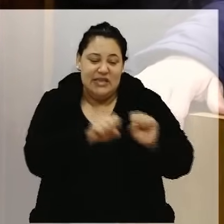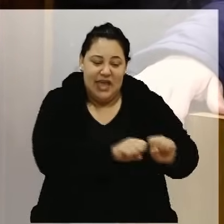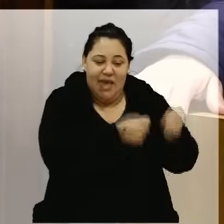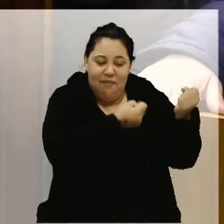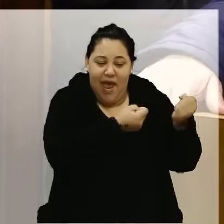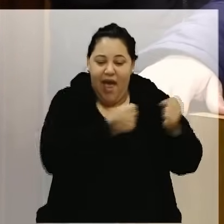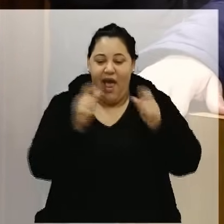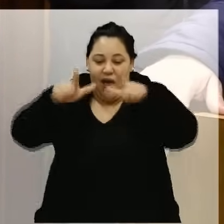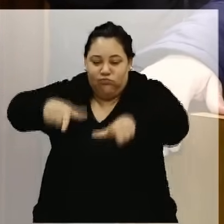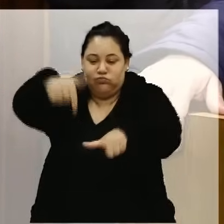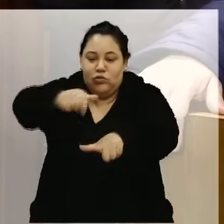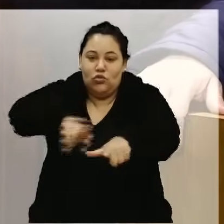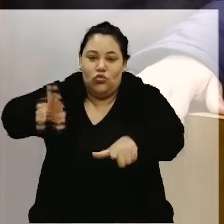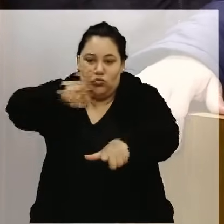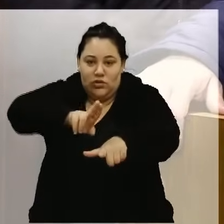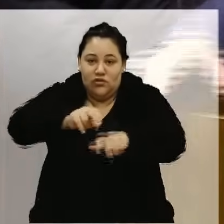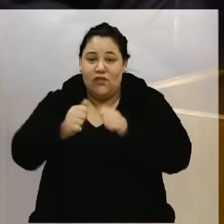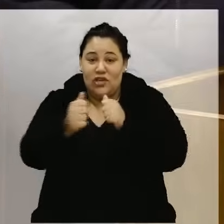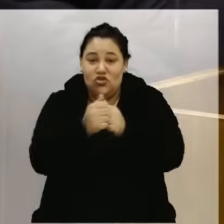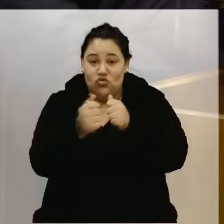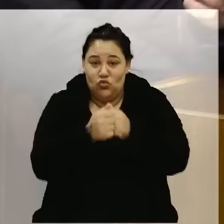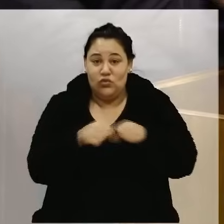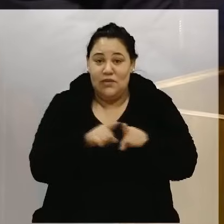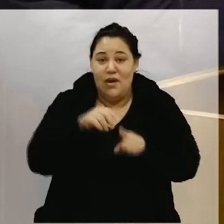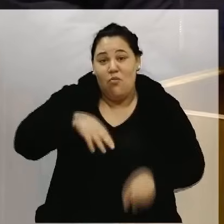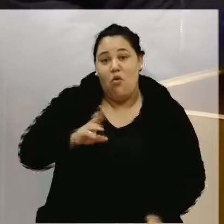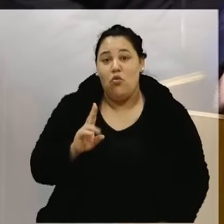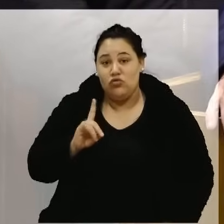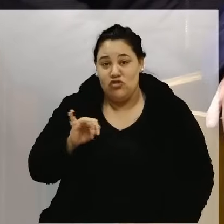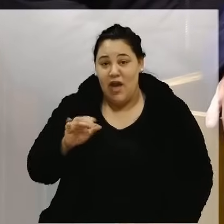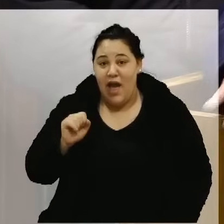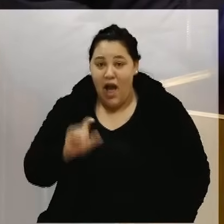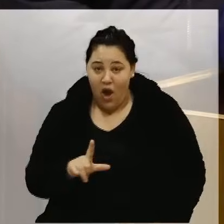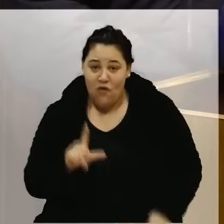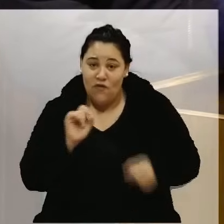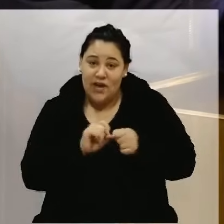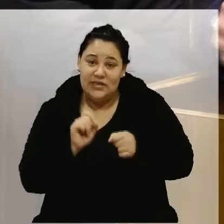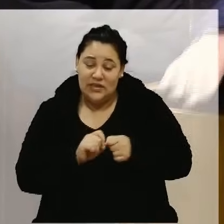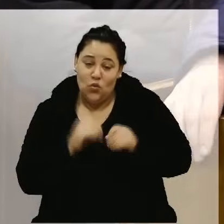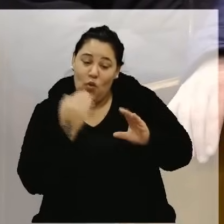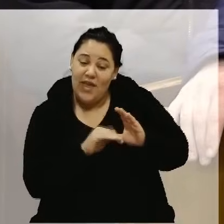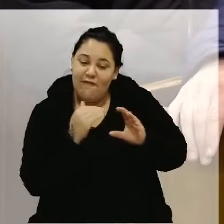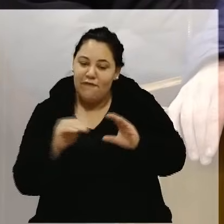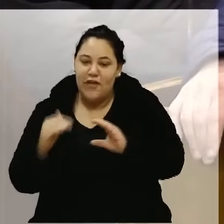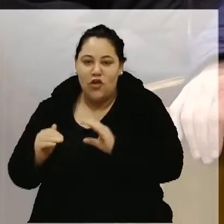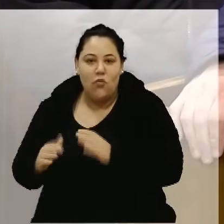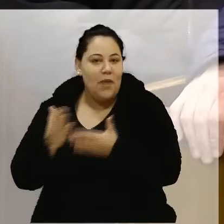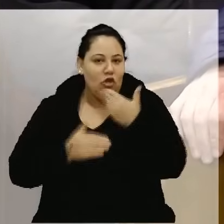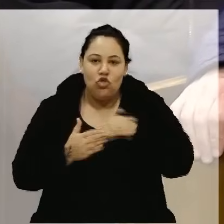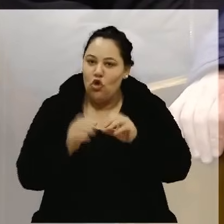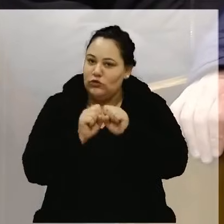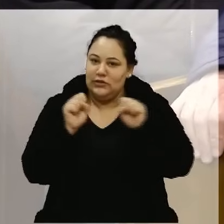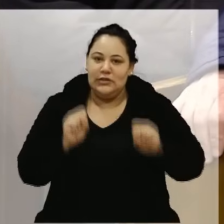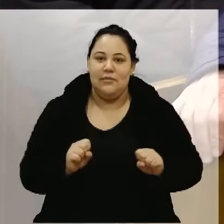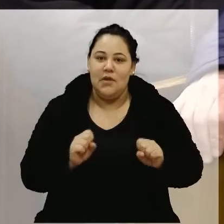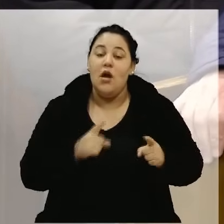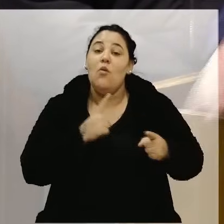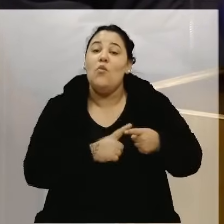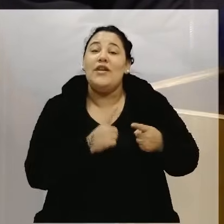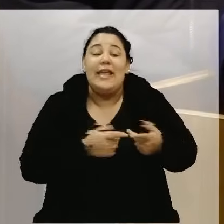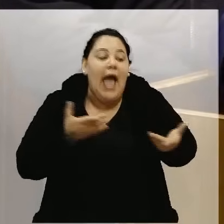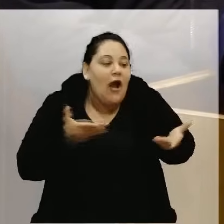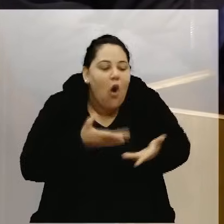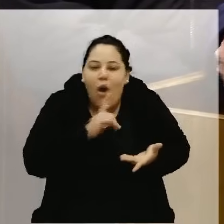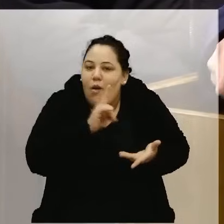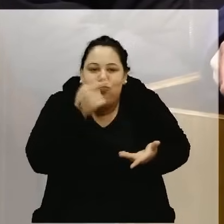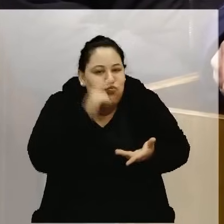reservação junto ao Mundial, retroalimentando todos os sistemas. Por que não dá para fazer neste momento? Porque